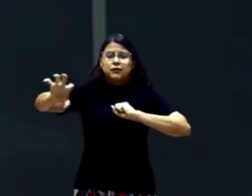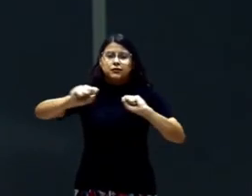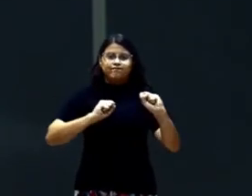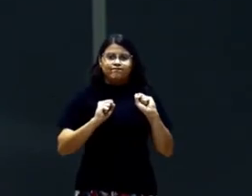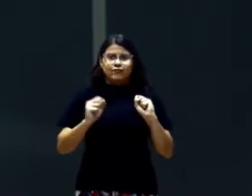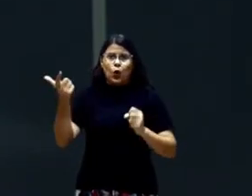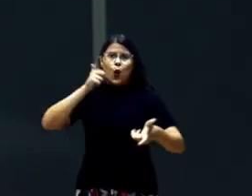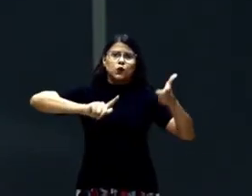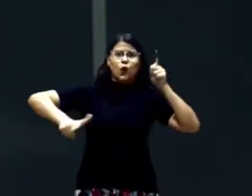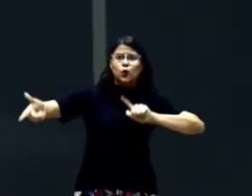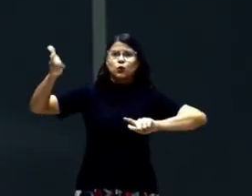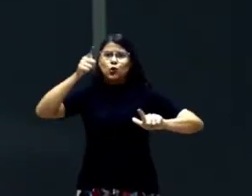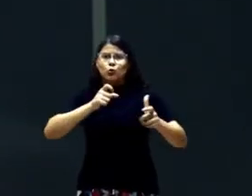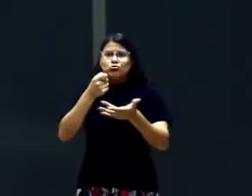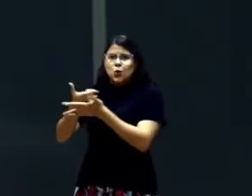conseguir.